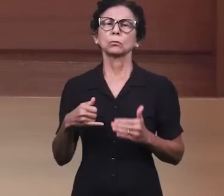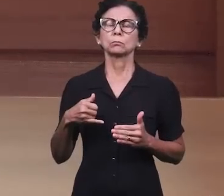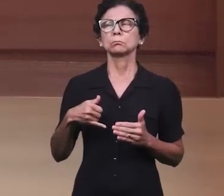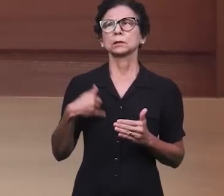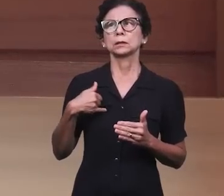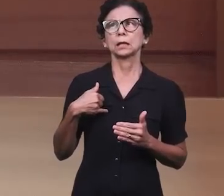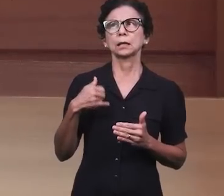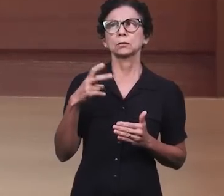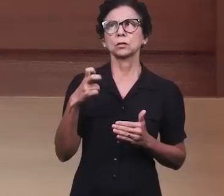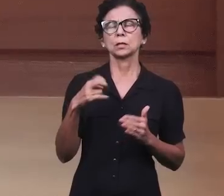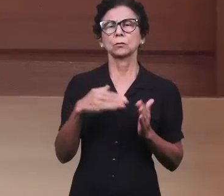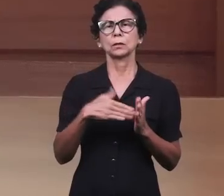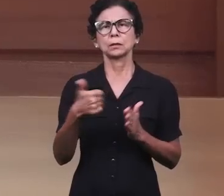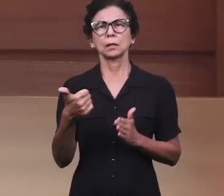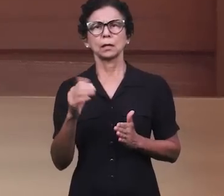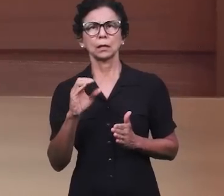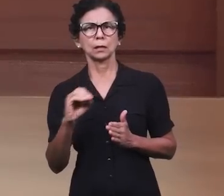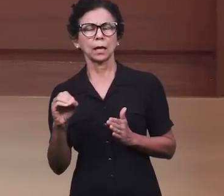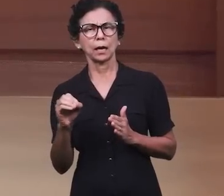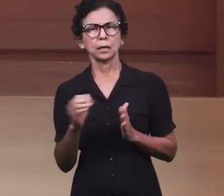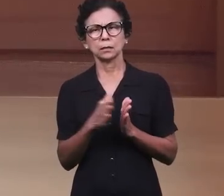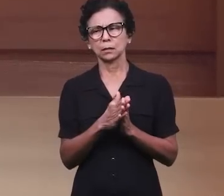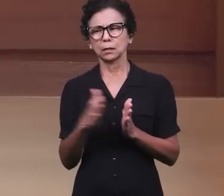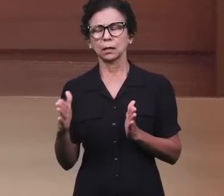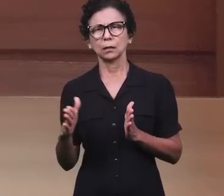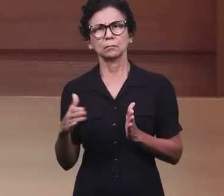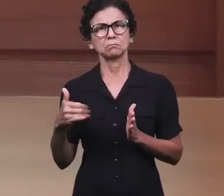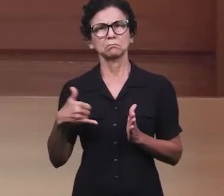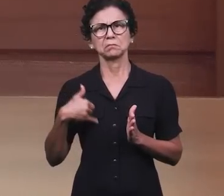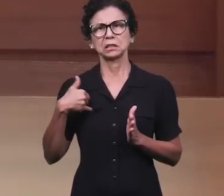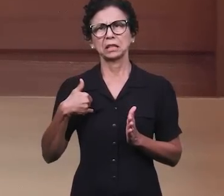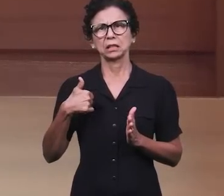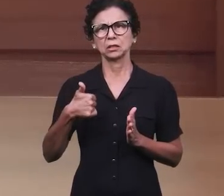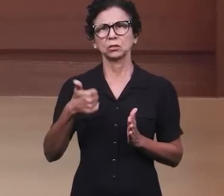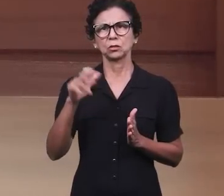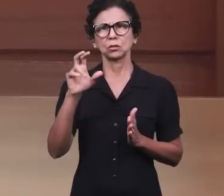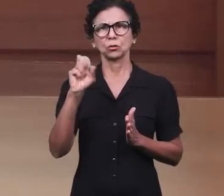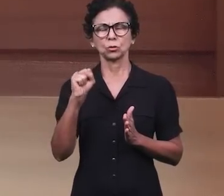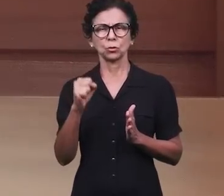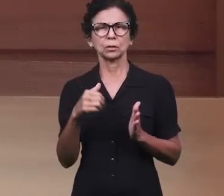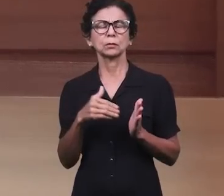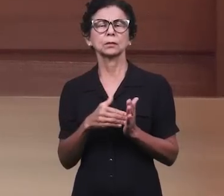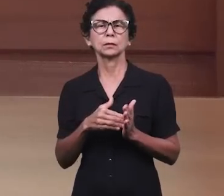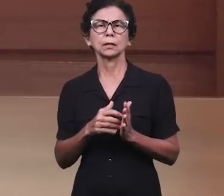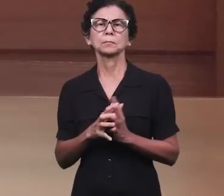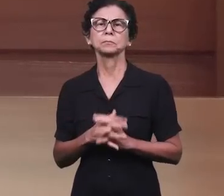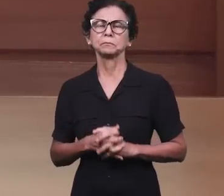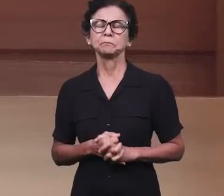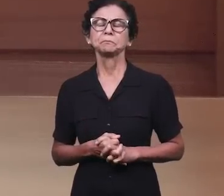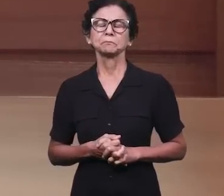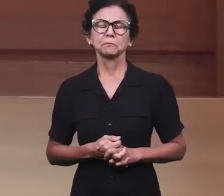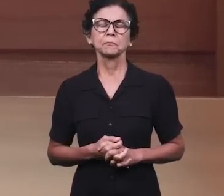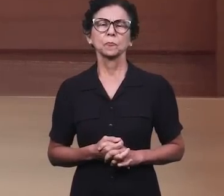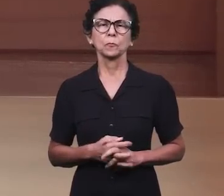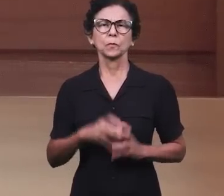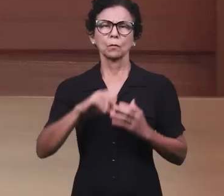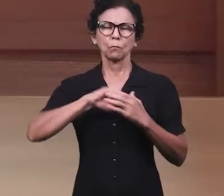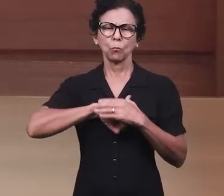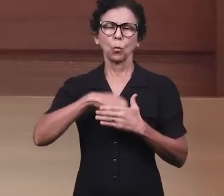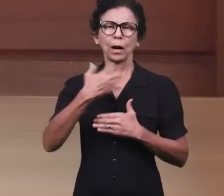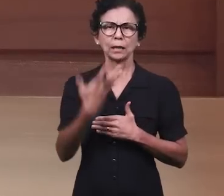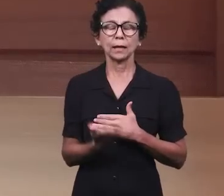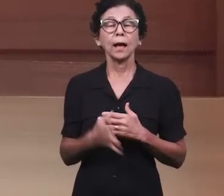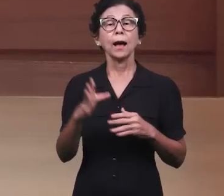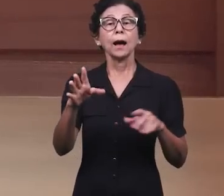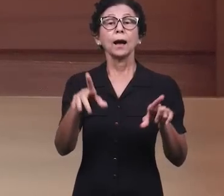outros 25 até os 10 anos e depois o restante aí até os 18 anos. Então,